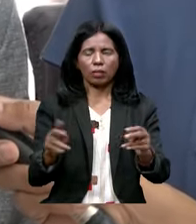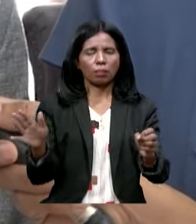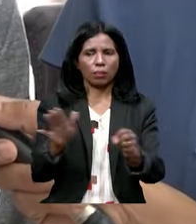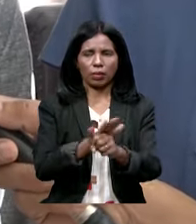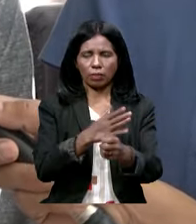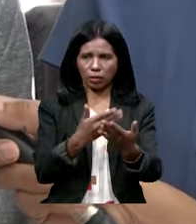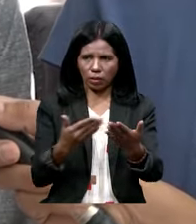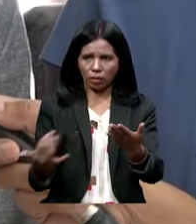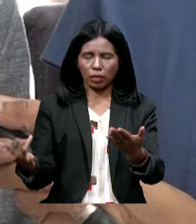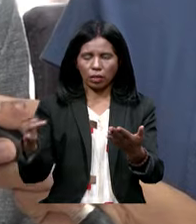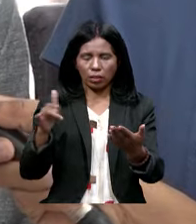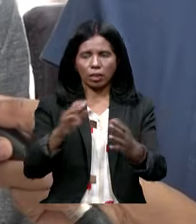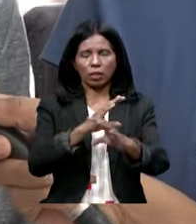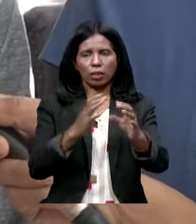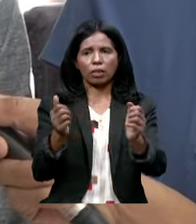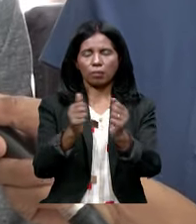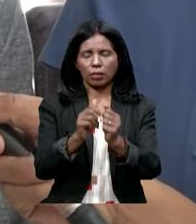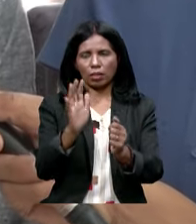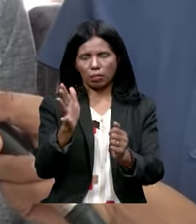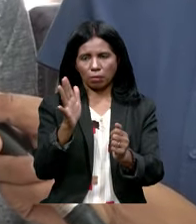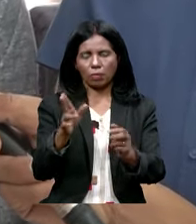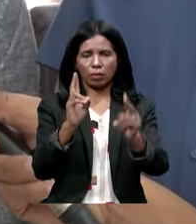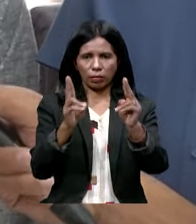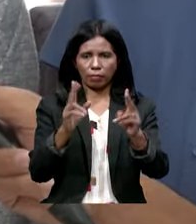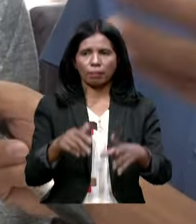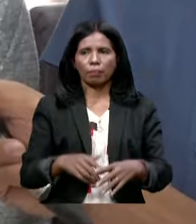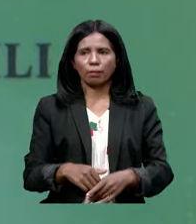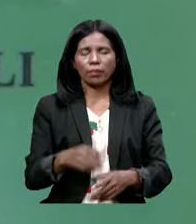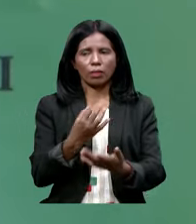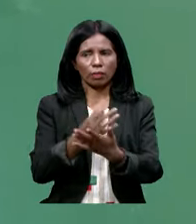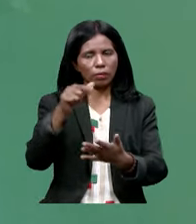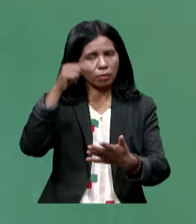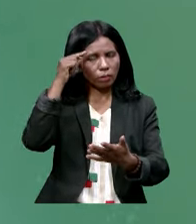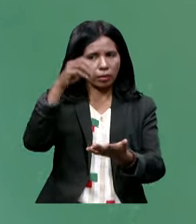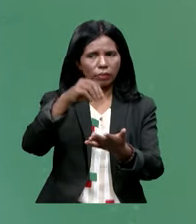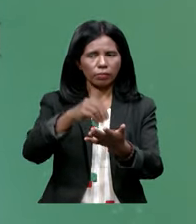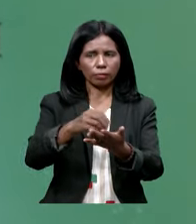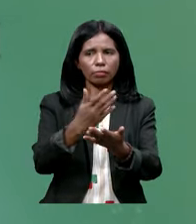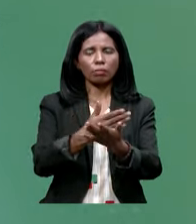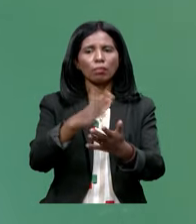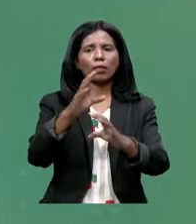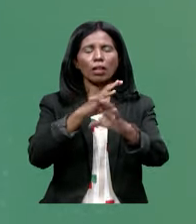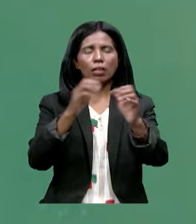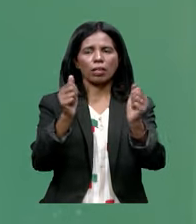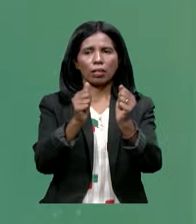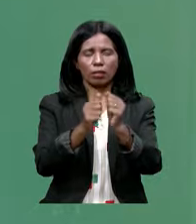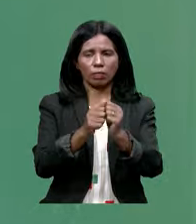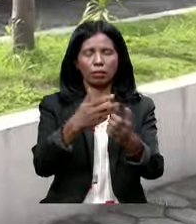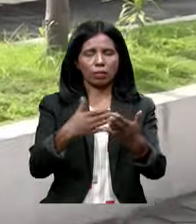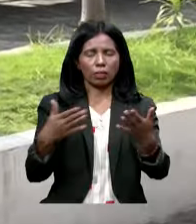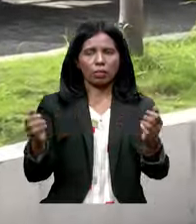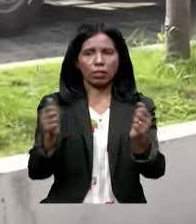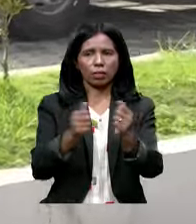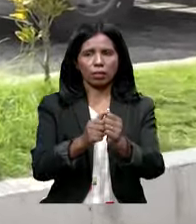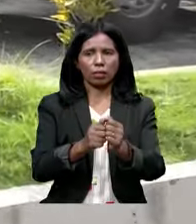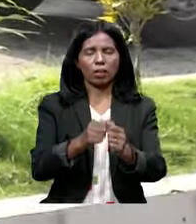equipamento viatura lima no lutam para bele acelerar, né? Orçamento neve governo aloca o risosa careta o equipamento moderno, ba